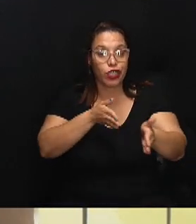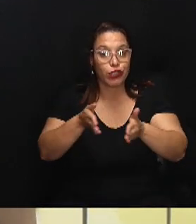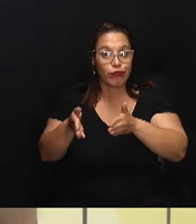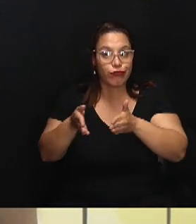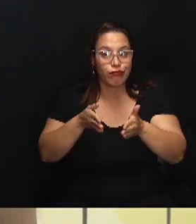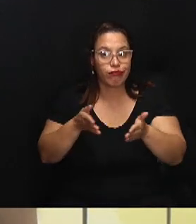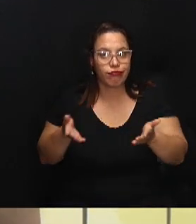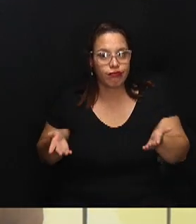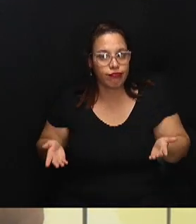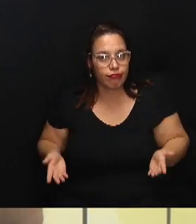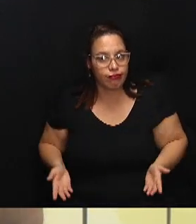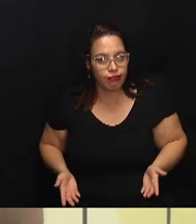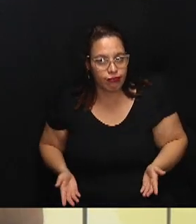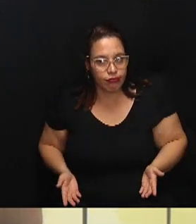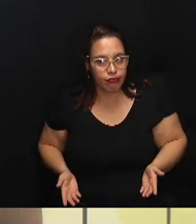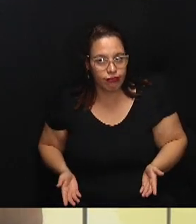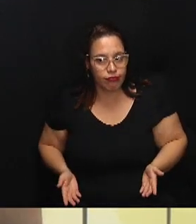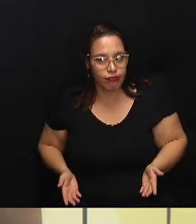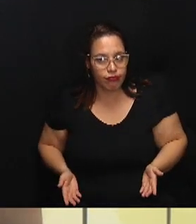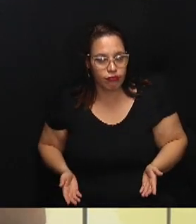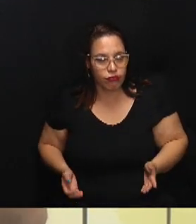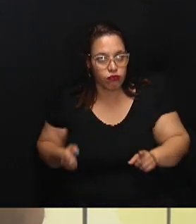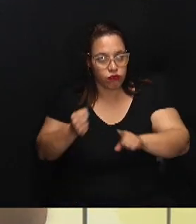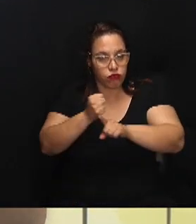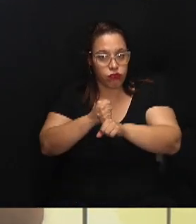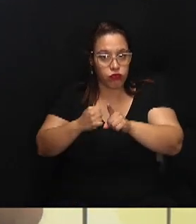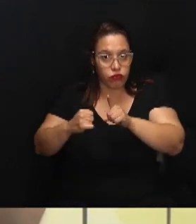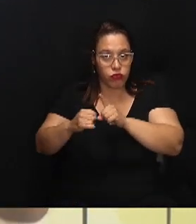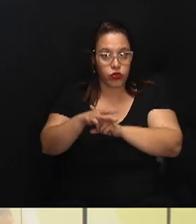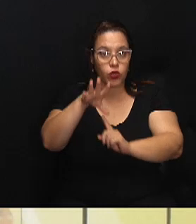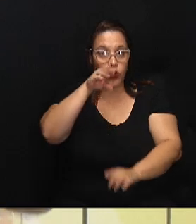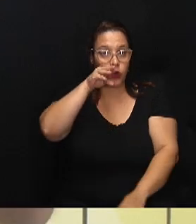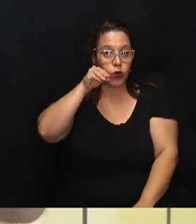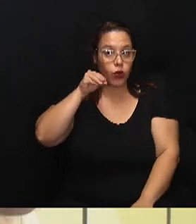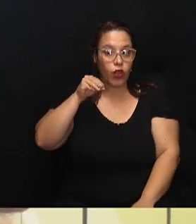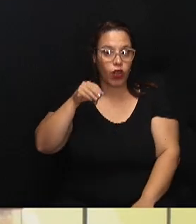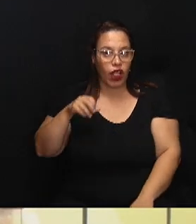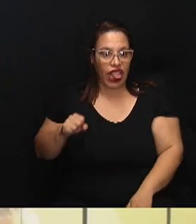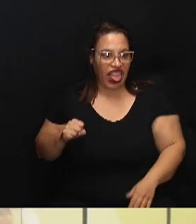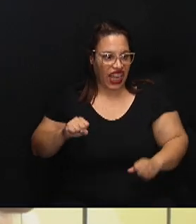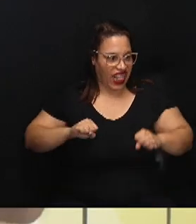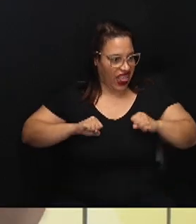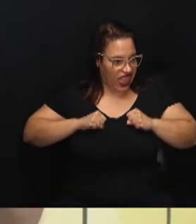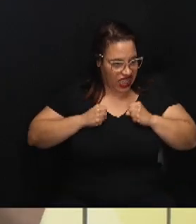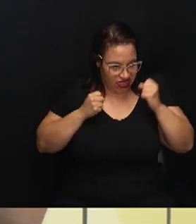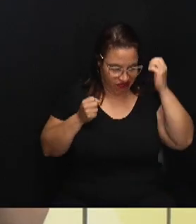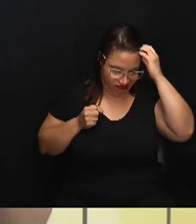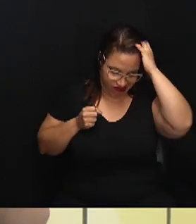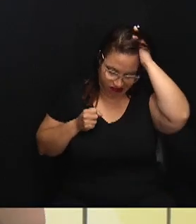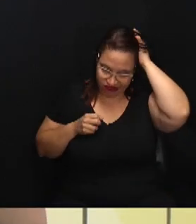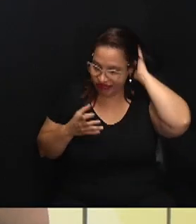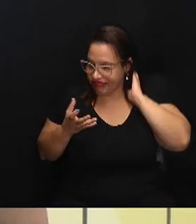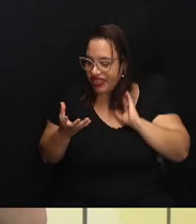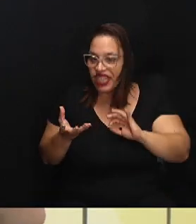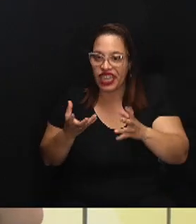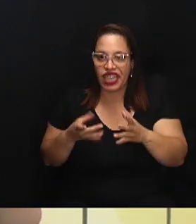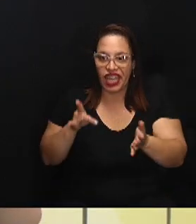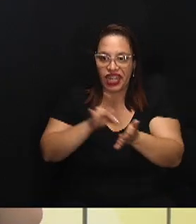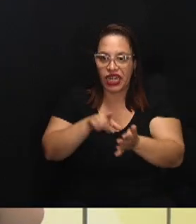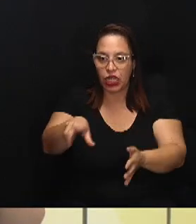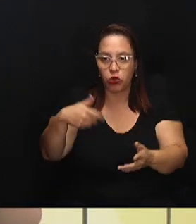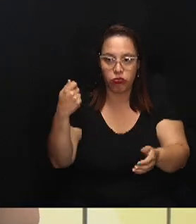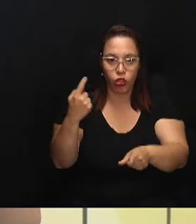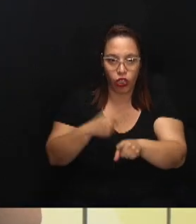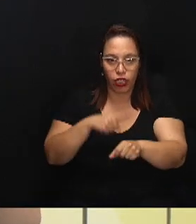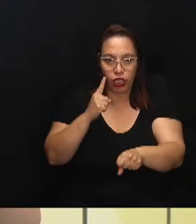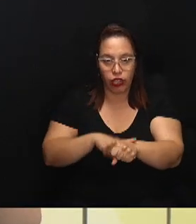Estamos caminhando para uma sociedade cheia de adolescentes compulsivos, né? Que é uma ilusão aquilo lá. Então, assim, ele